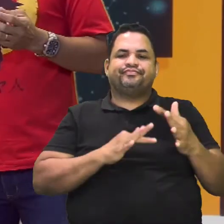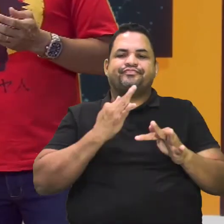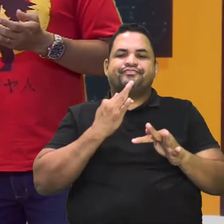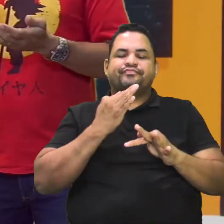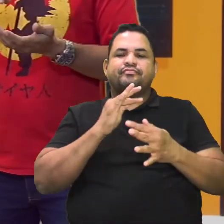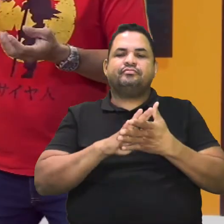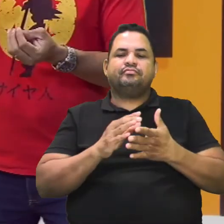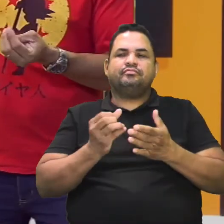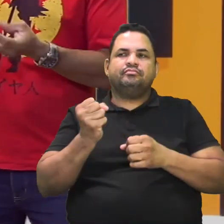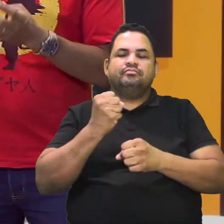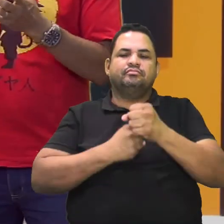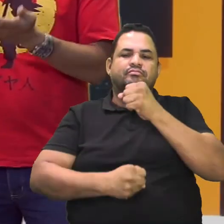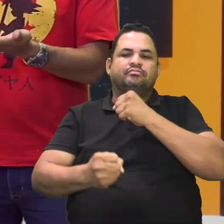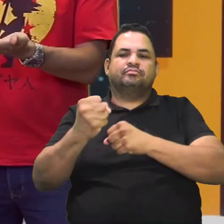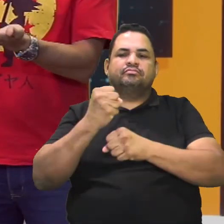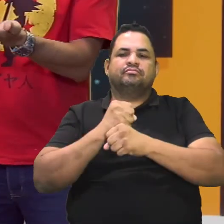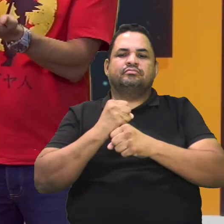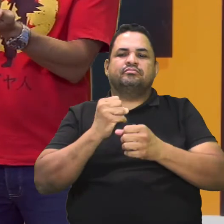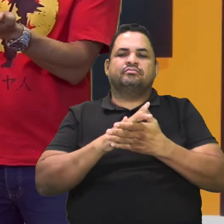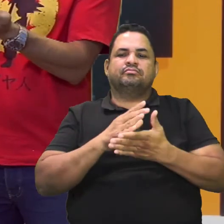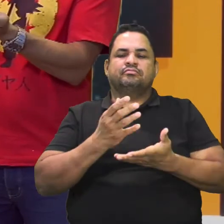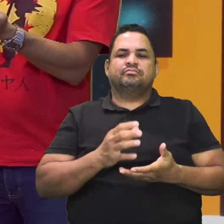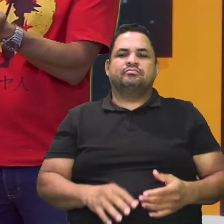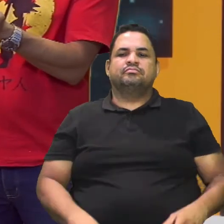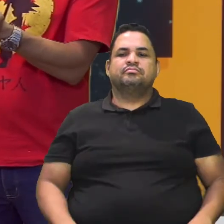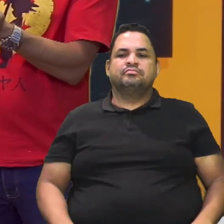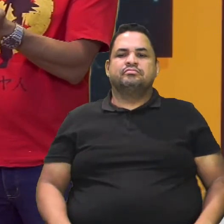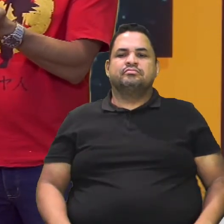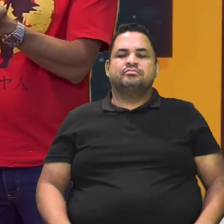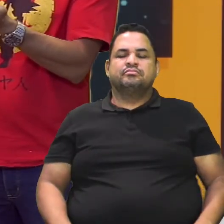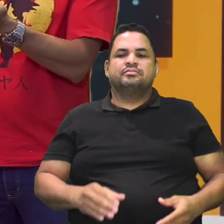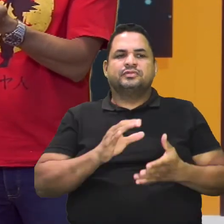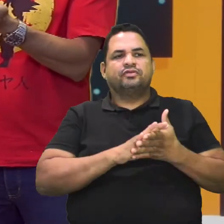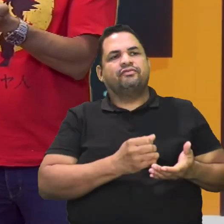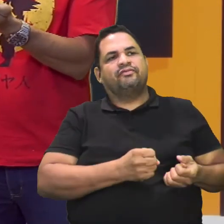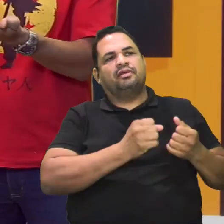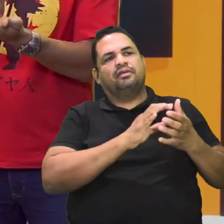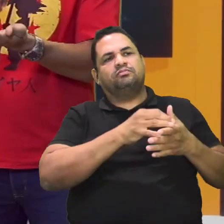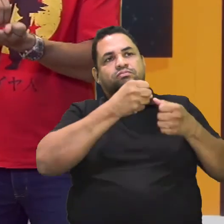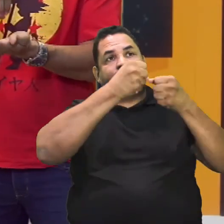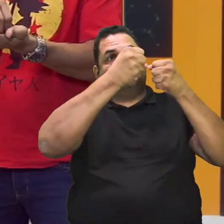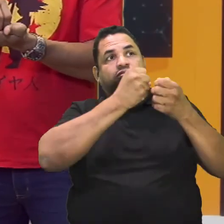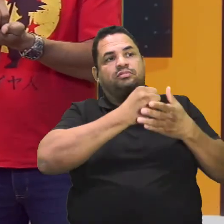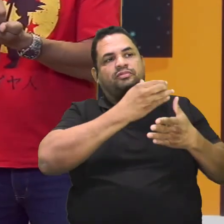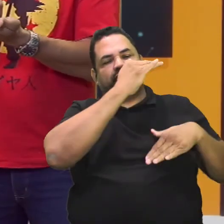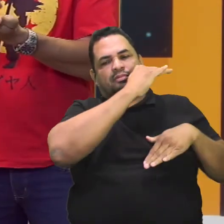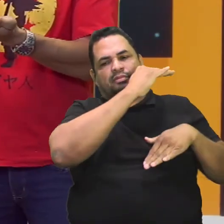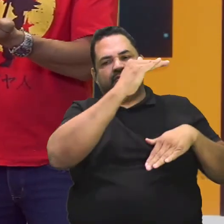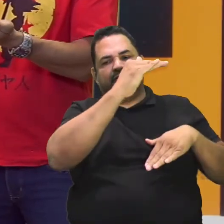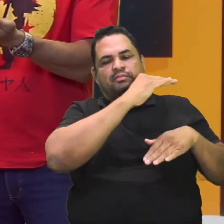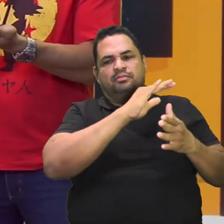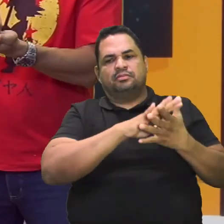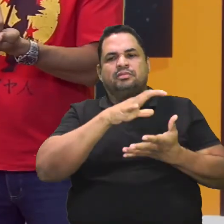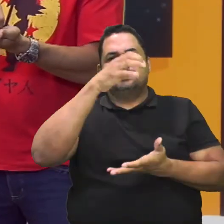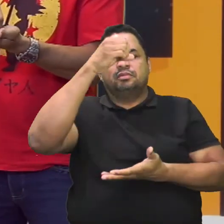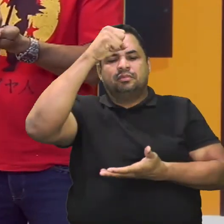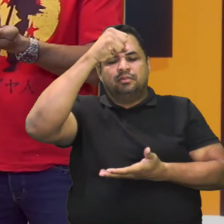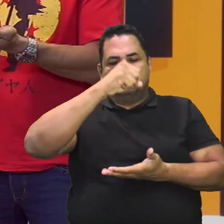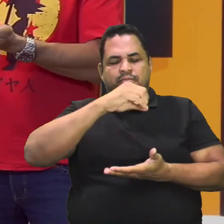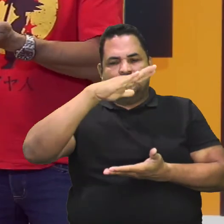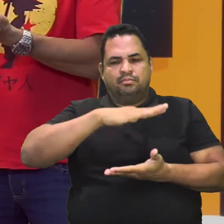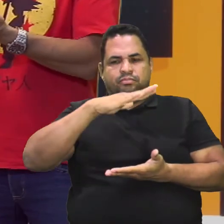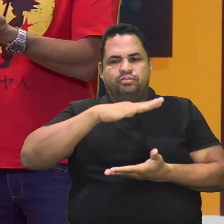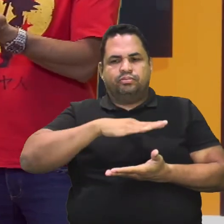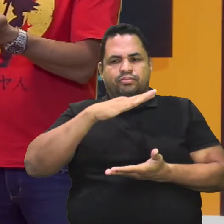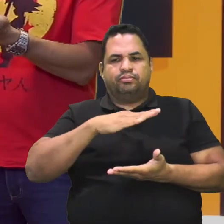sobre um troféu que ficou numa prateleira e queria saber a pressão desse troféu na